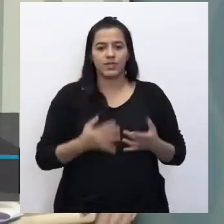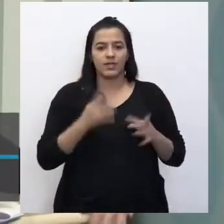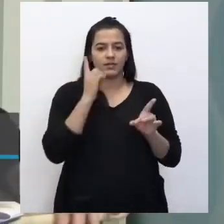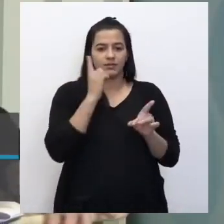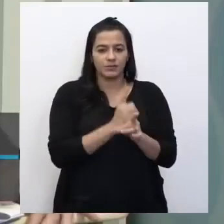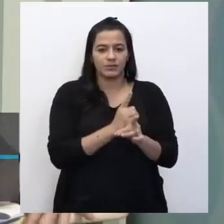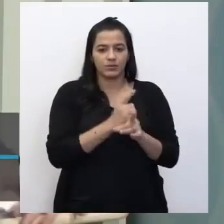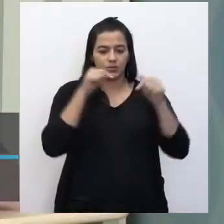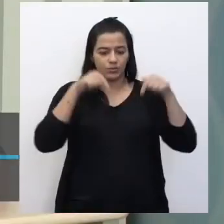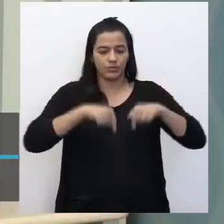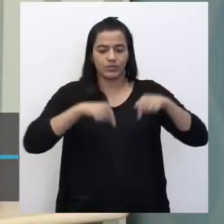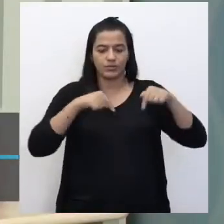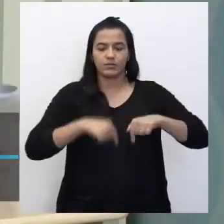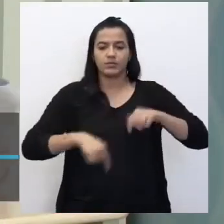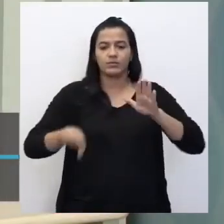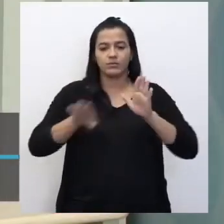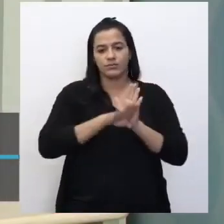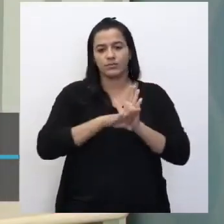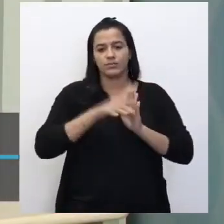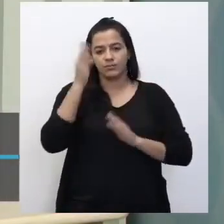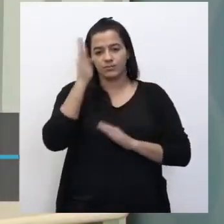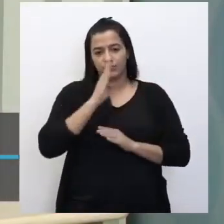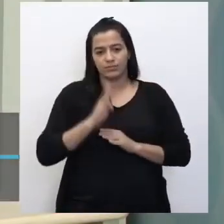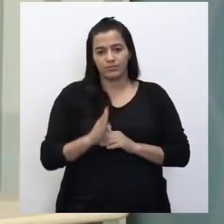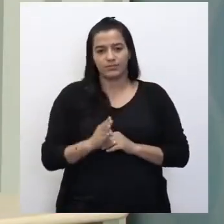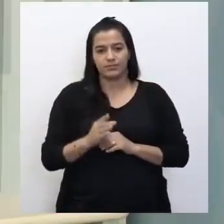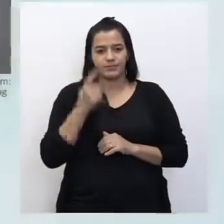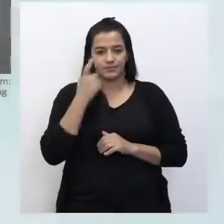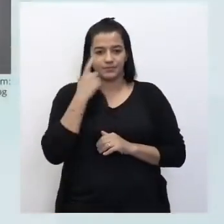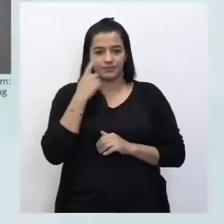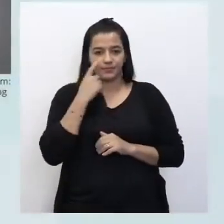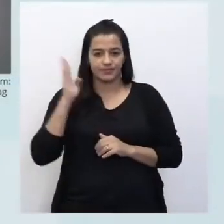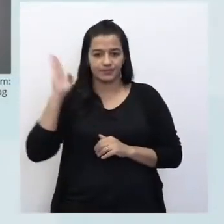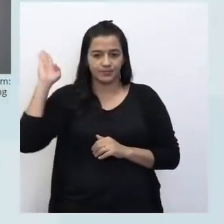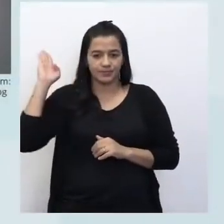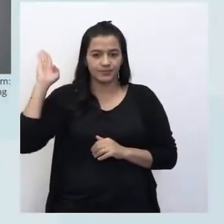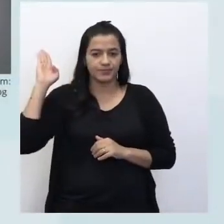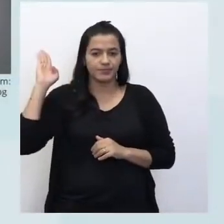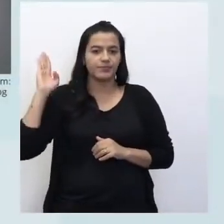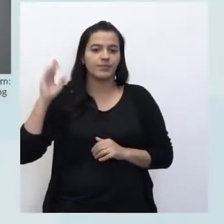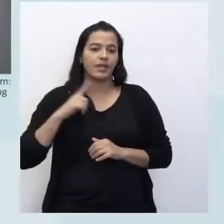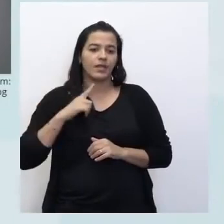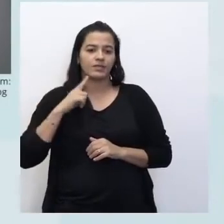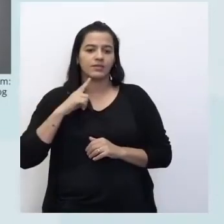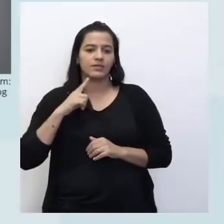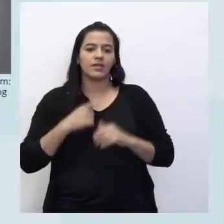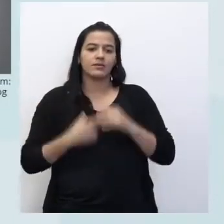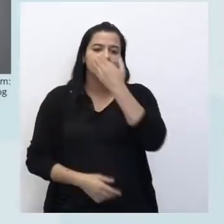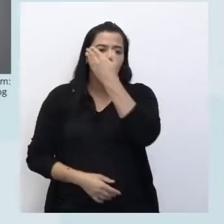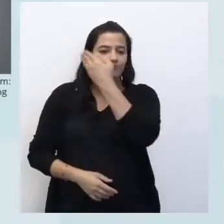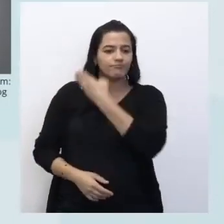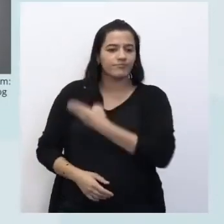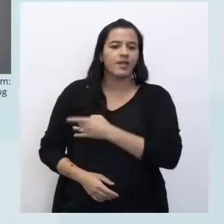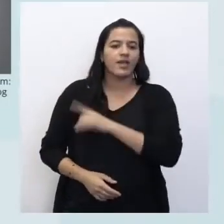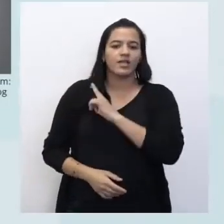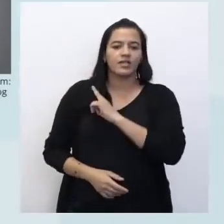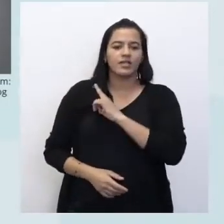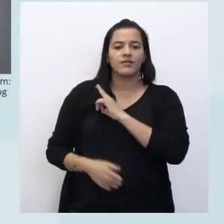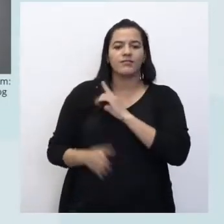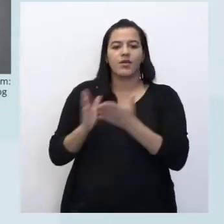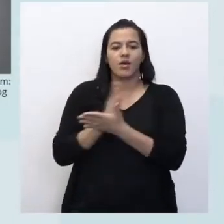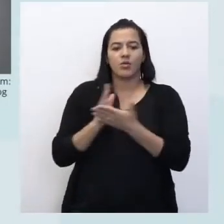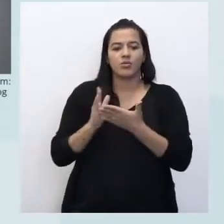em terras brasileiras também. Porque, olha só aí na tela, a gente teve eugenistas no Brasil. Por exemplo,